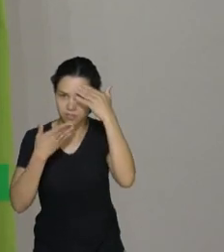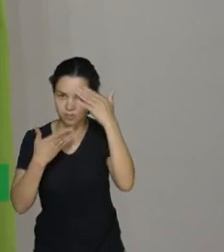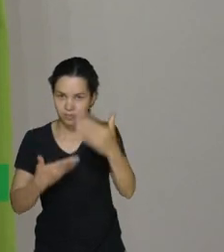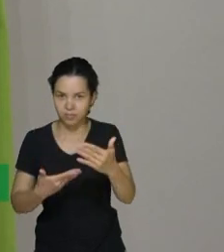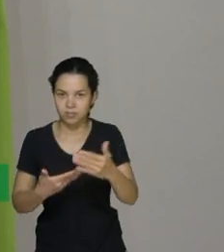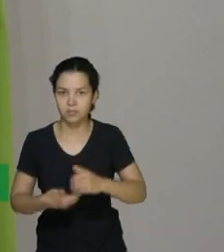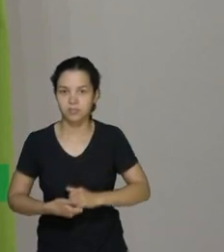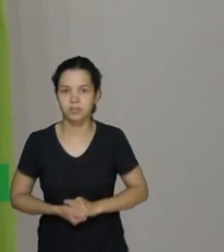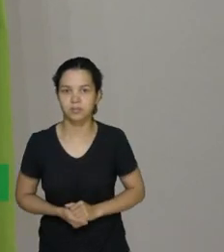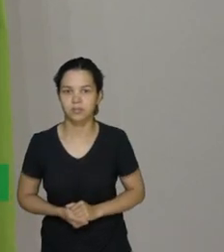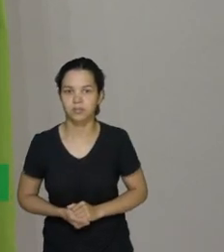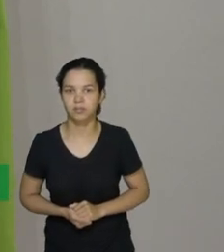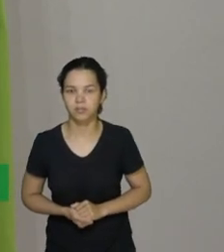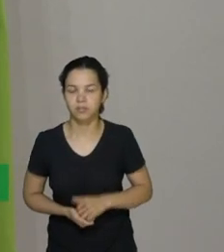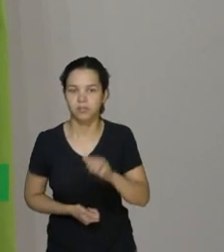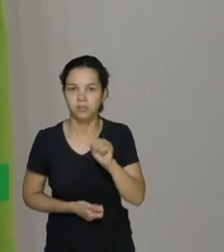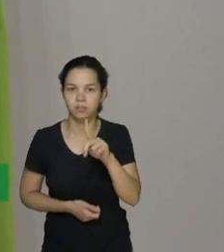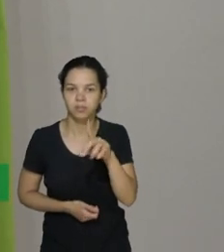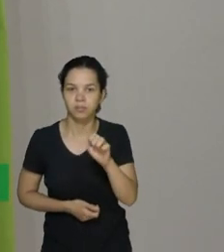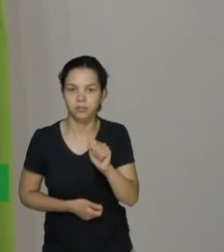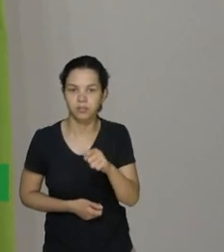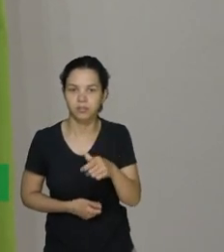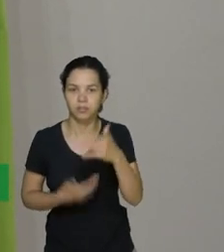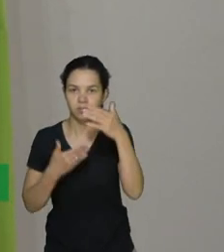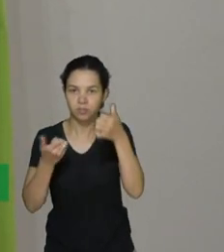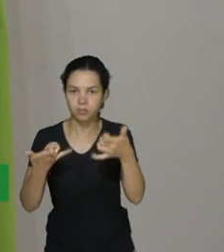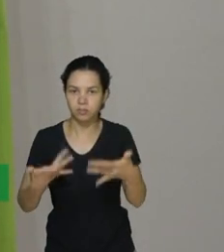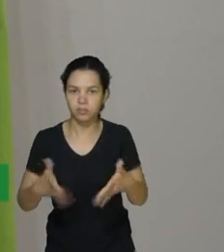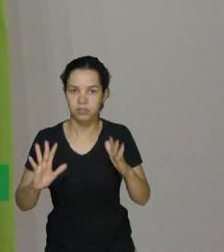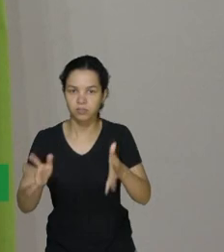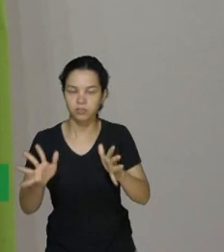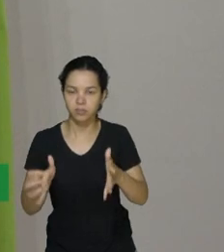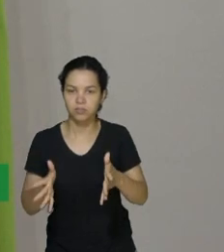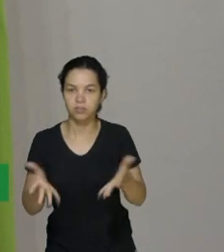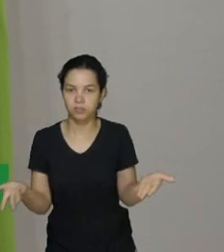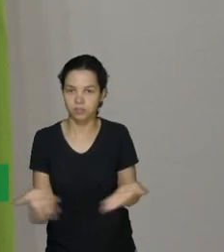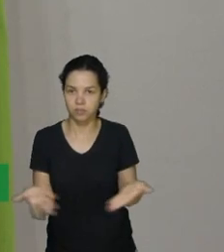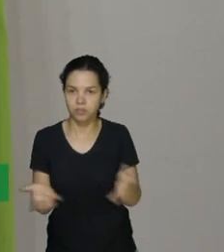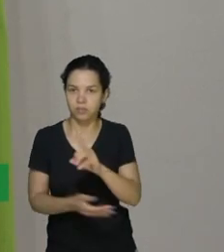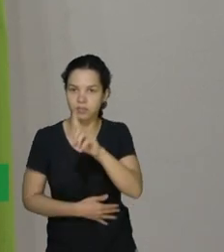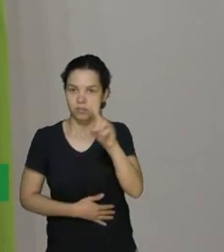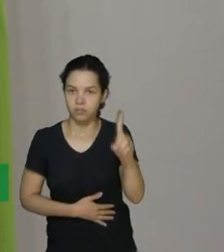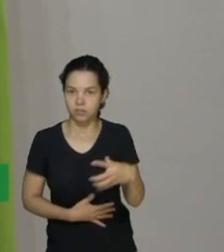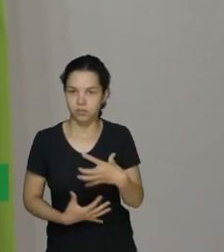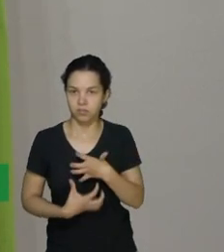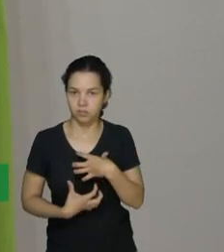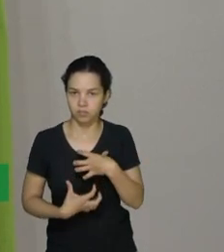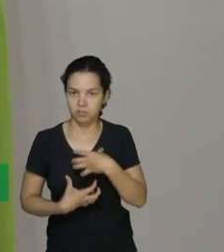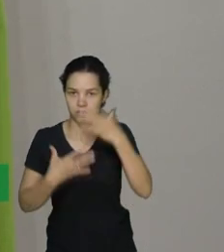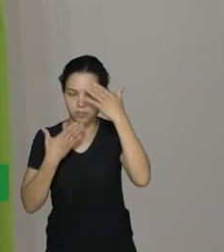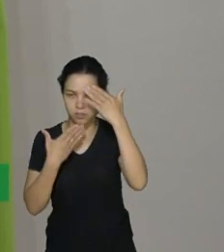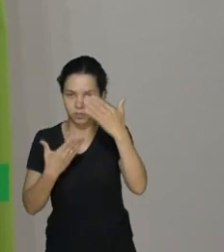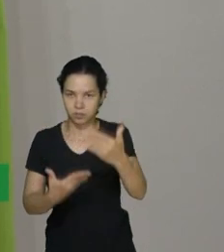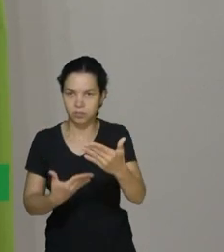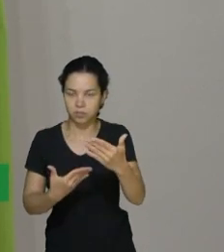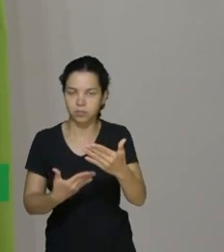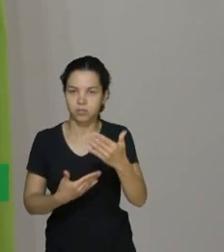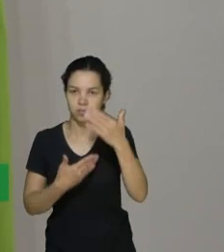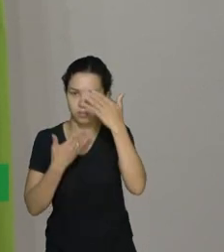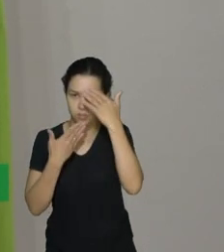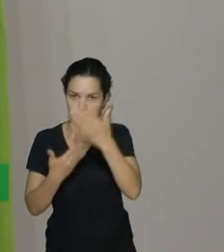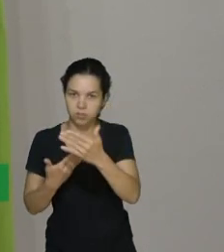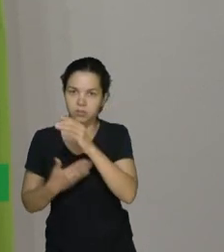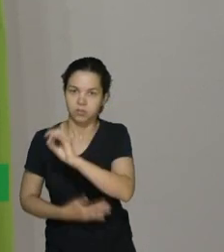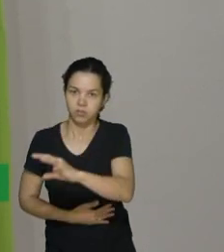Acho que, como disse a Ada também, hoje é um dia de que o sentimento é de gratidão. Agradecer a cada